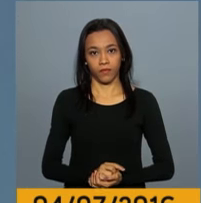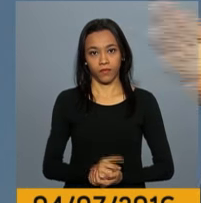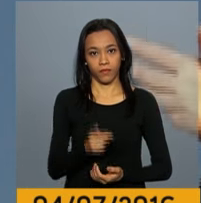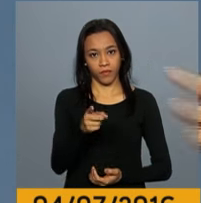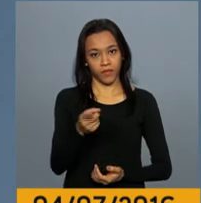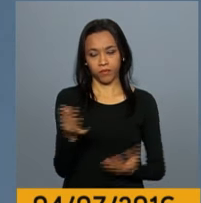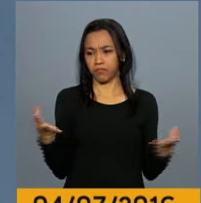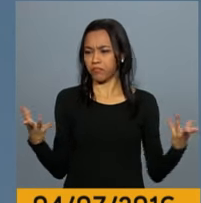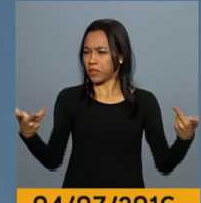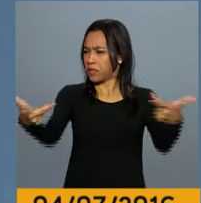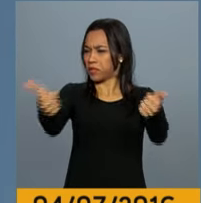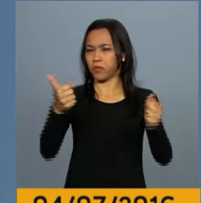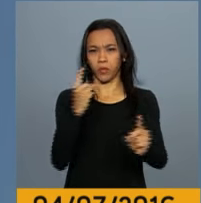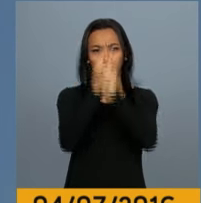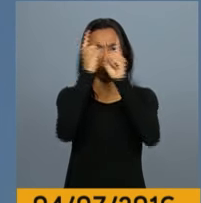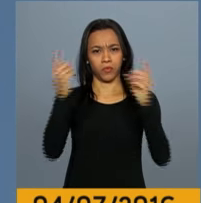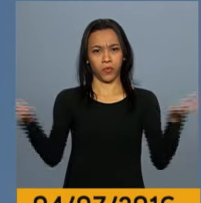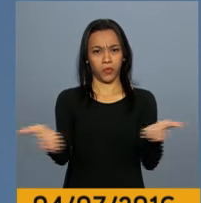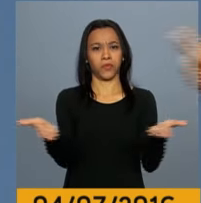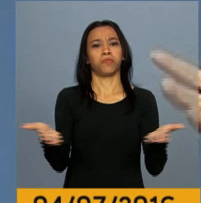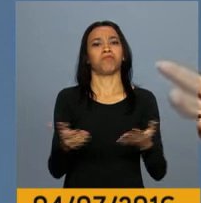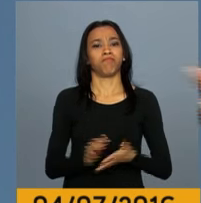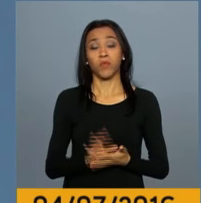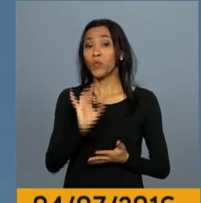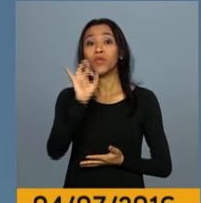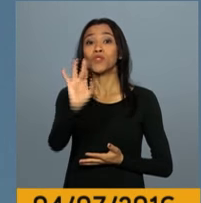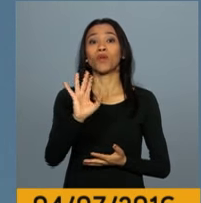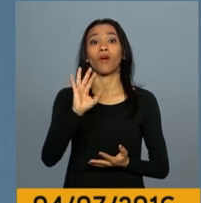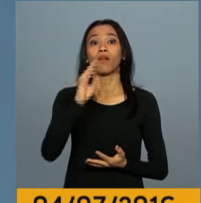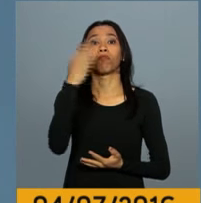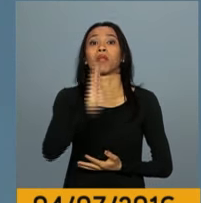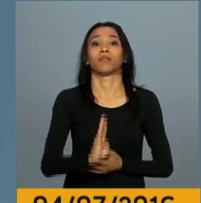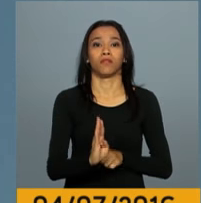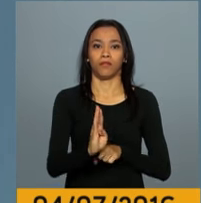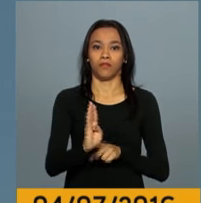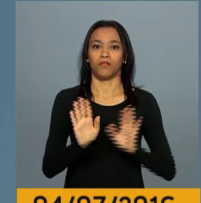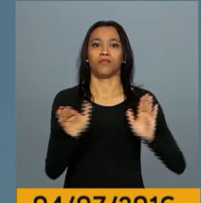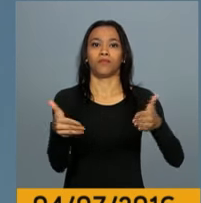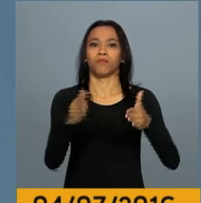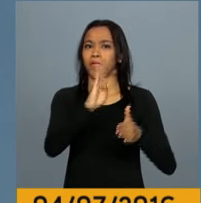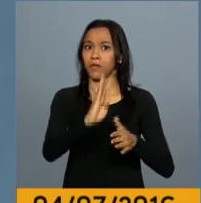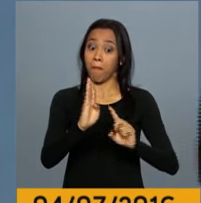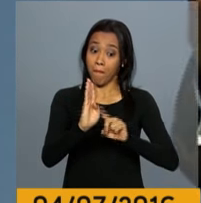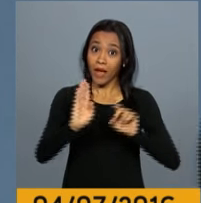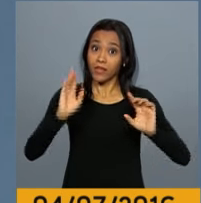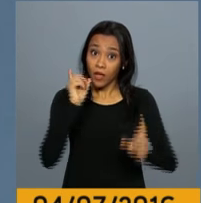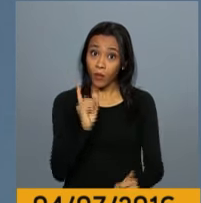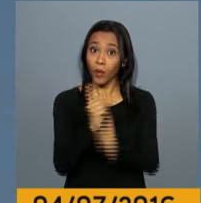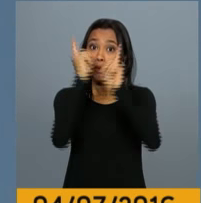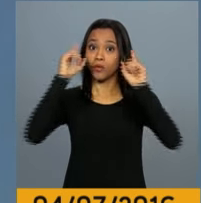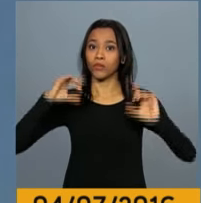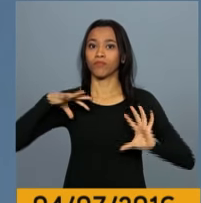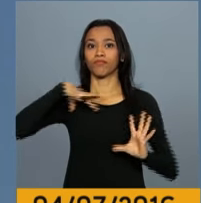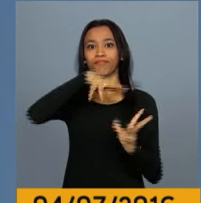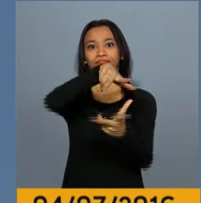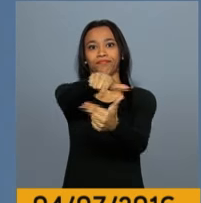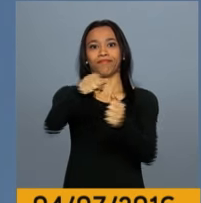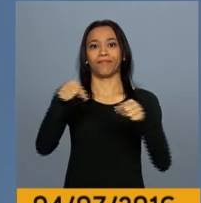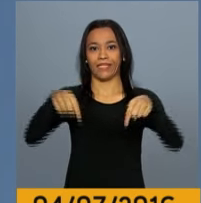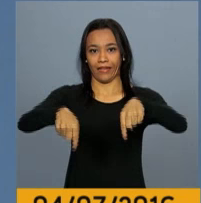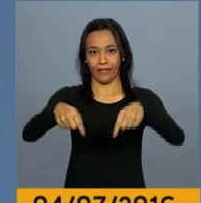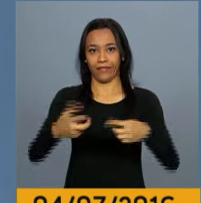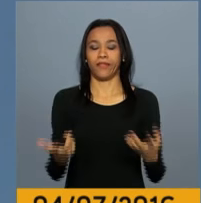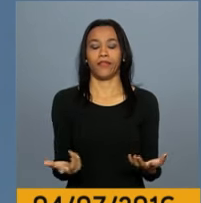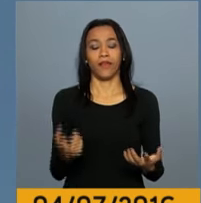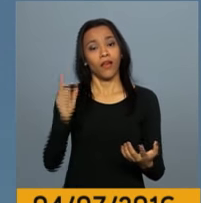fazem aqui um belíssimo evento, um evento que não é apenas nacional, não é? Mas é um evento internacional. O que está a